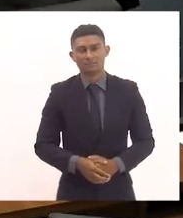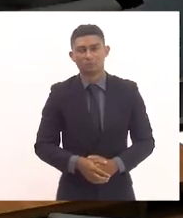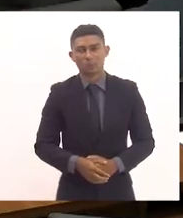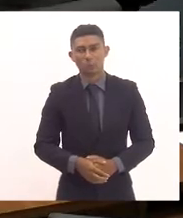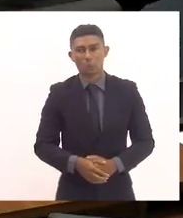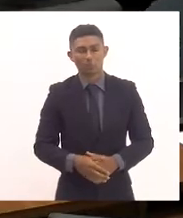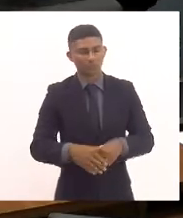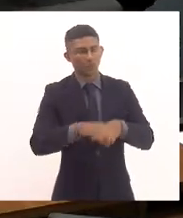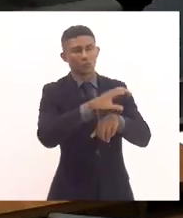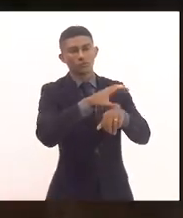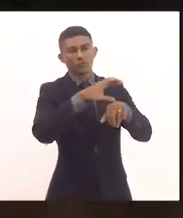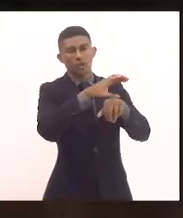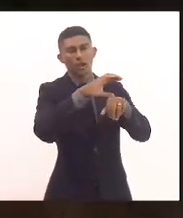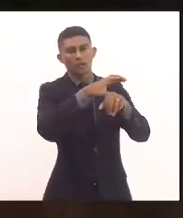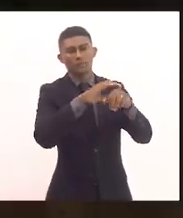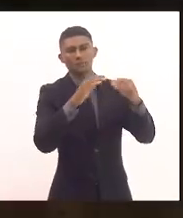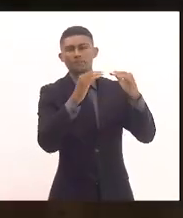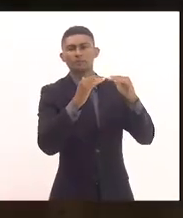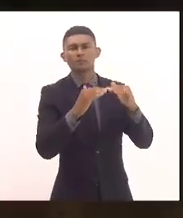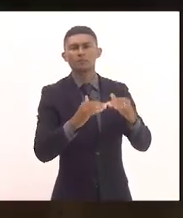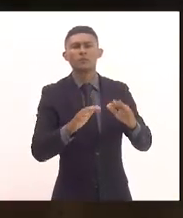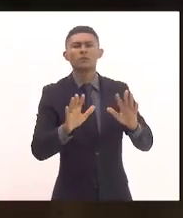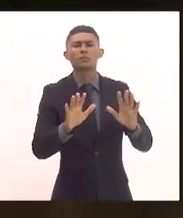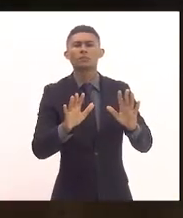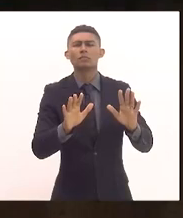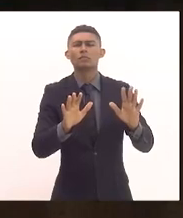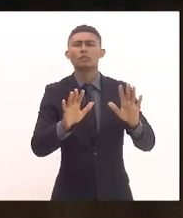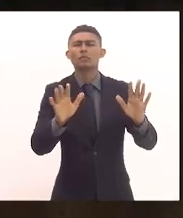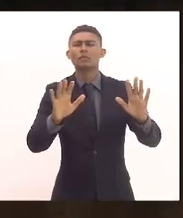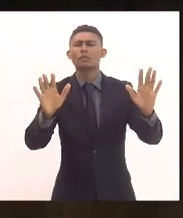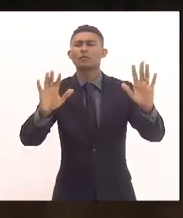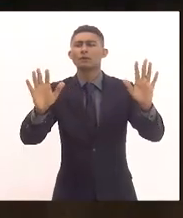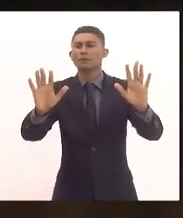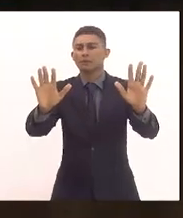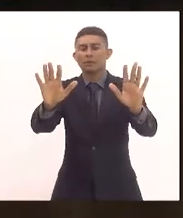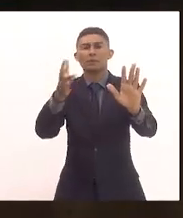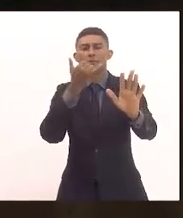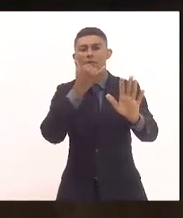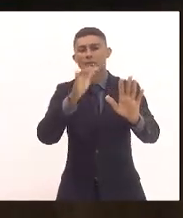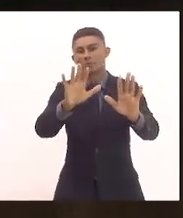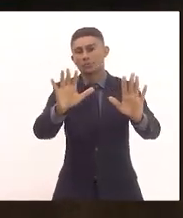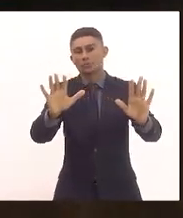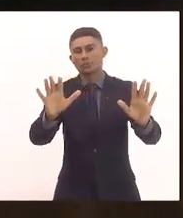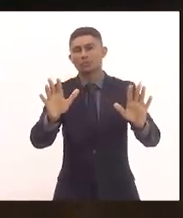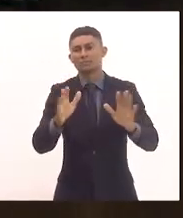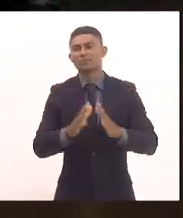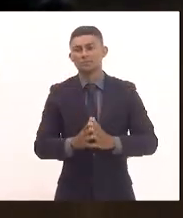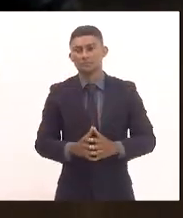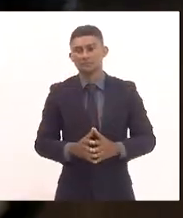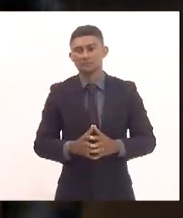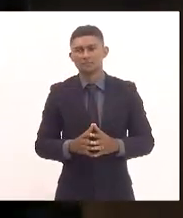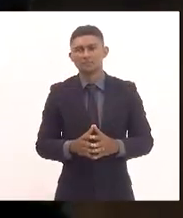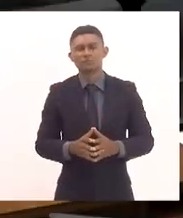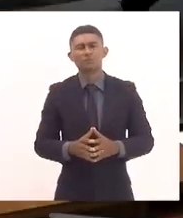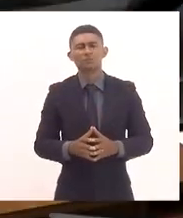Pela constitucionalidade, senhor presidente. Não, não. Desculpa. Pela Comissão de Saúde, deputado. Presidente, me permite a correção no... Tá.